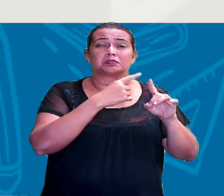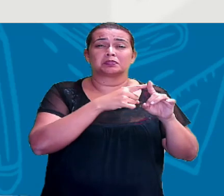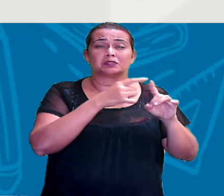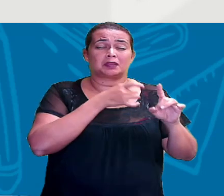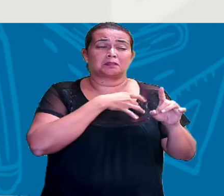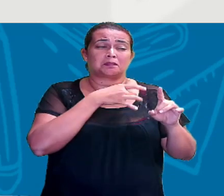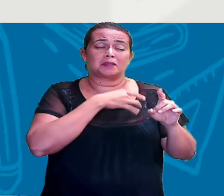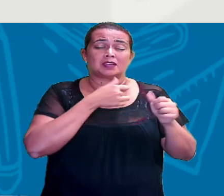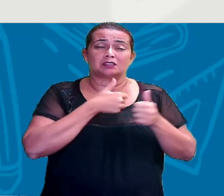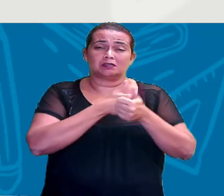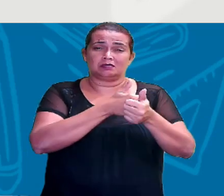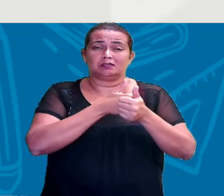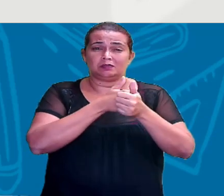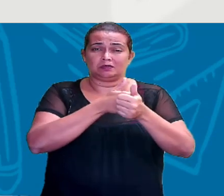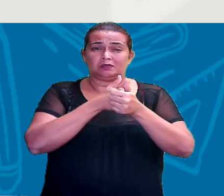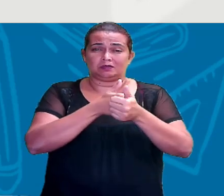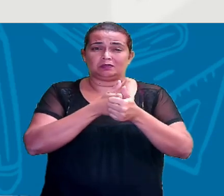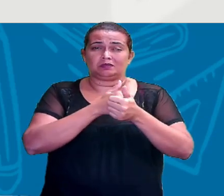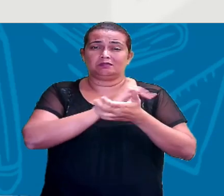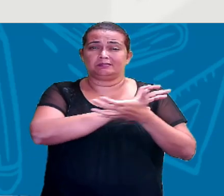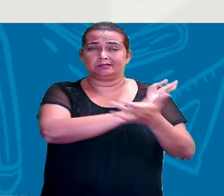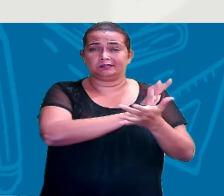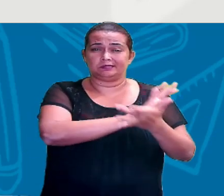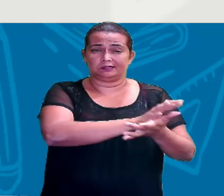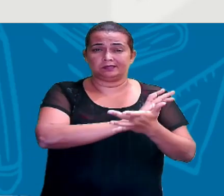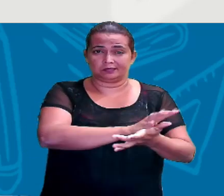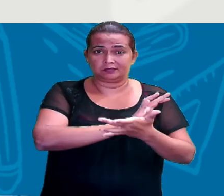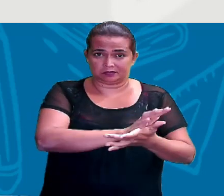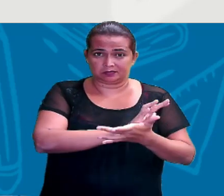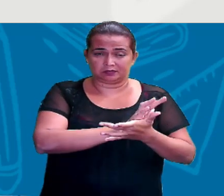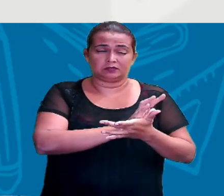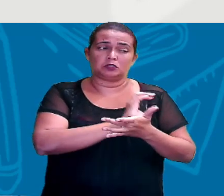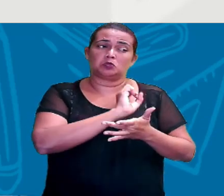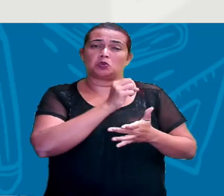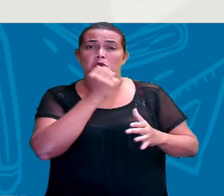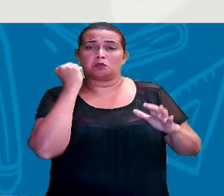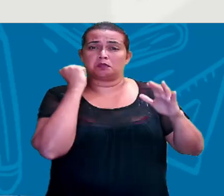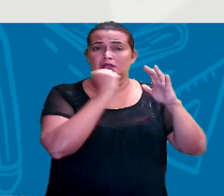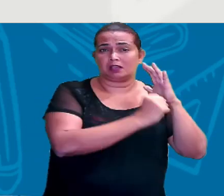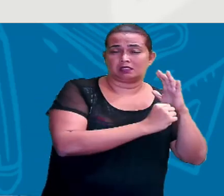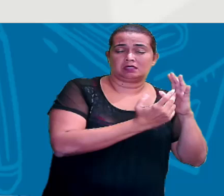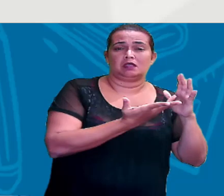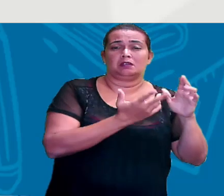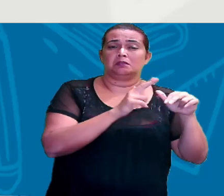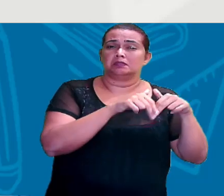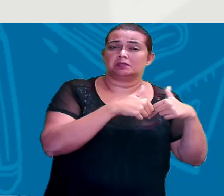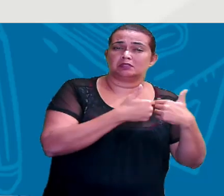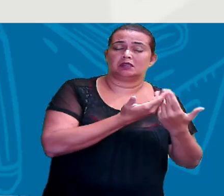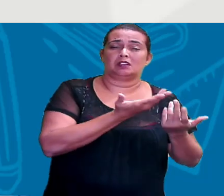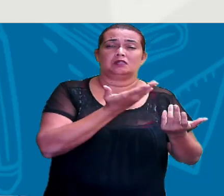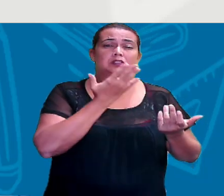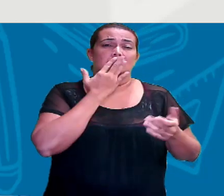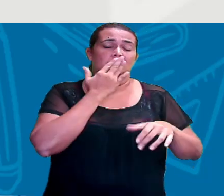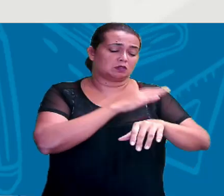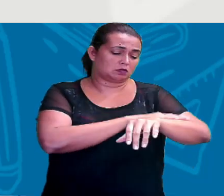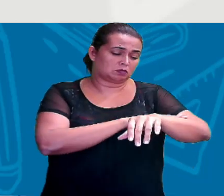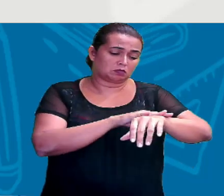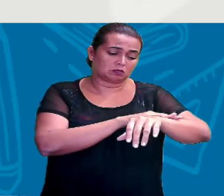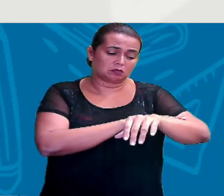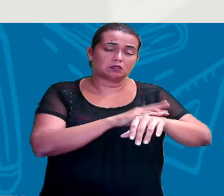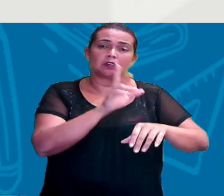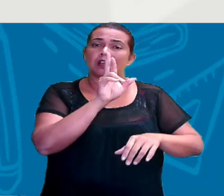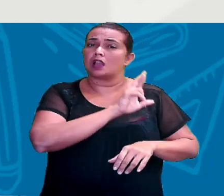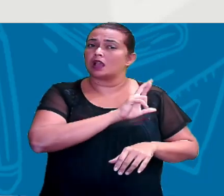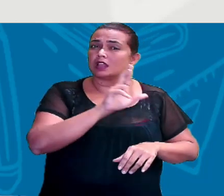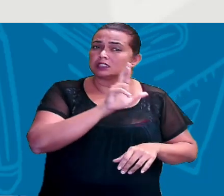ser perseguidas, maltratadas ou assassinadas por motivos étnicos, religiosos,